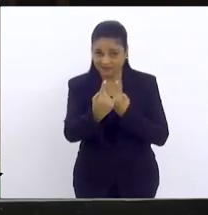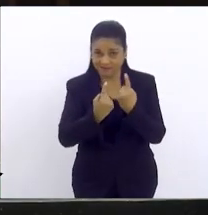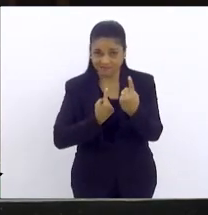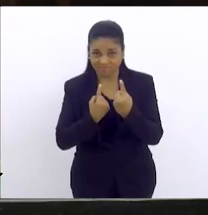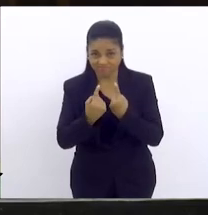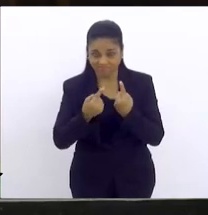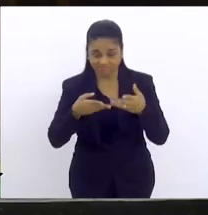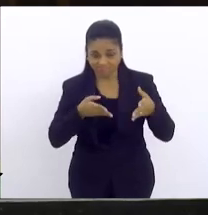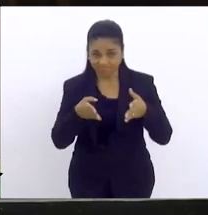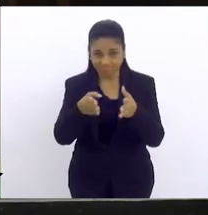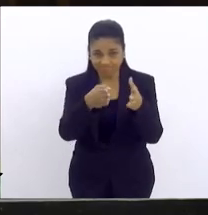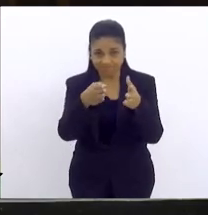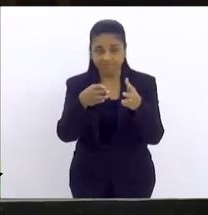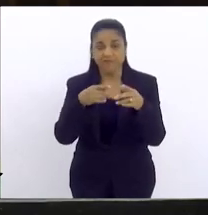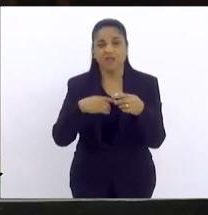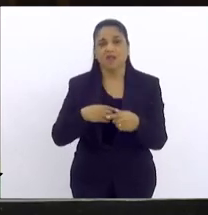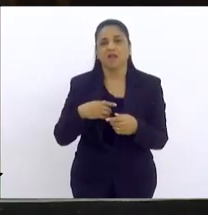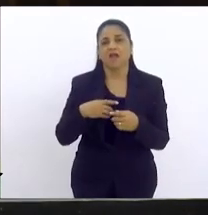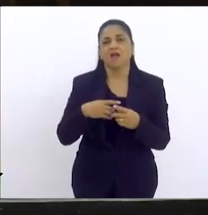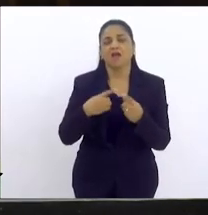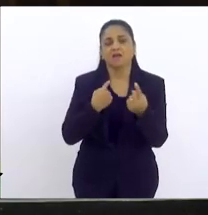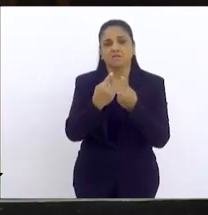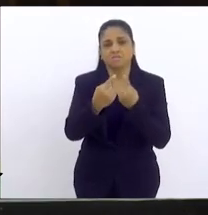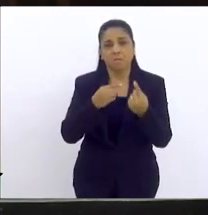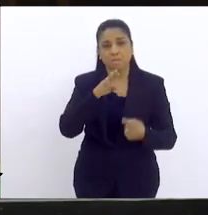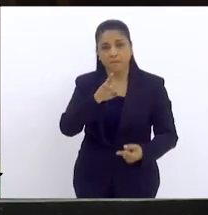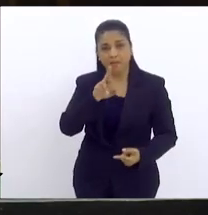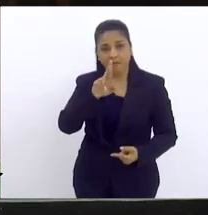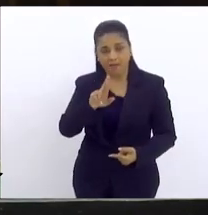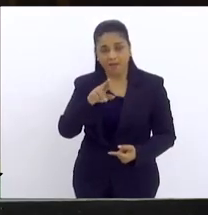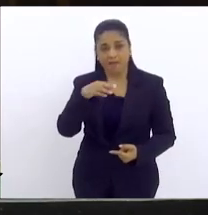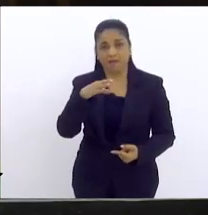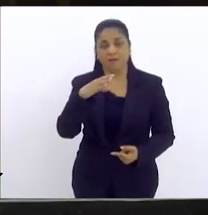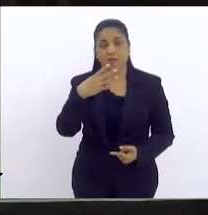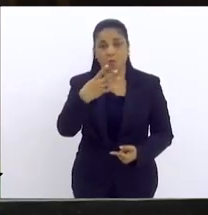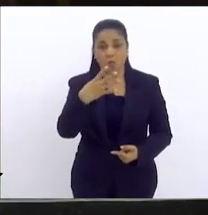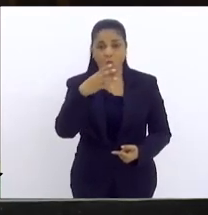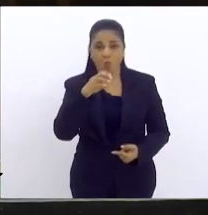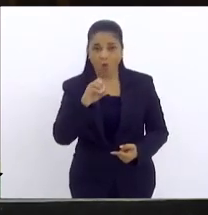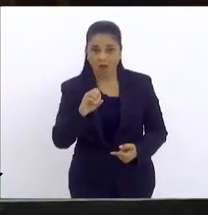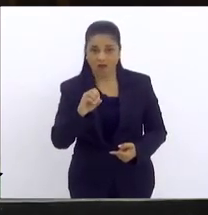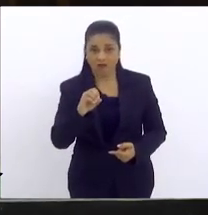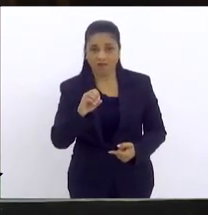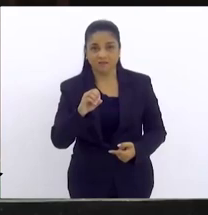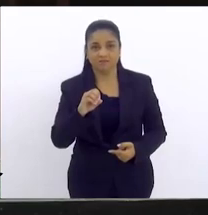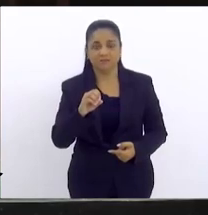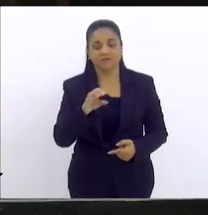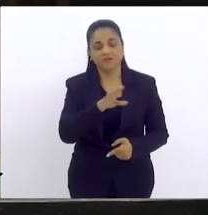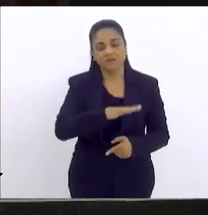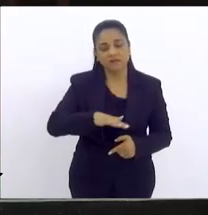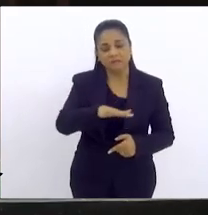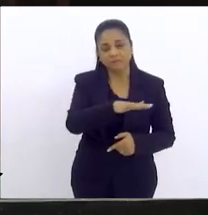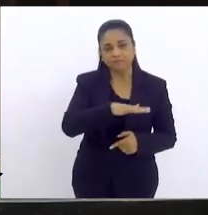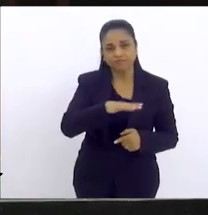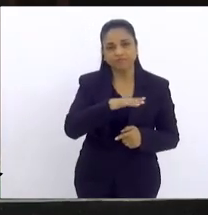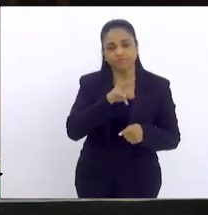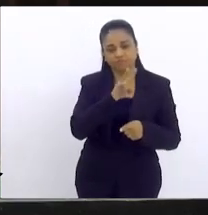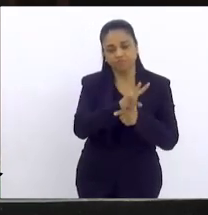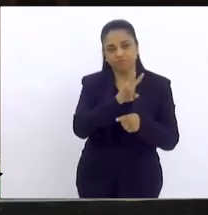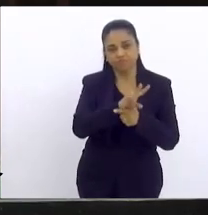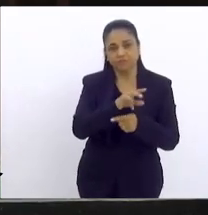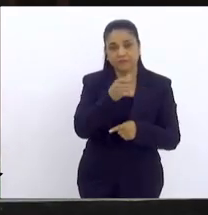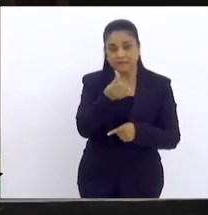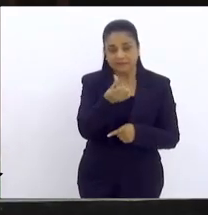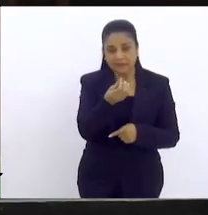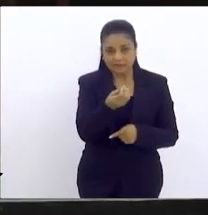sendo que na BR 40 o maior trecho acaba ficando com a 60 DP e por conta disso